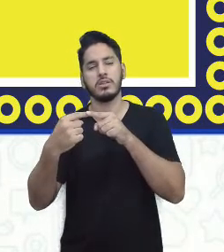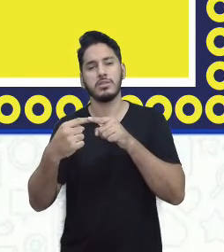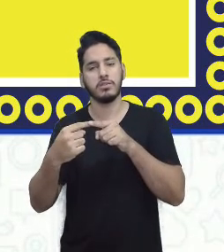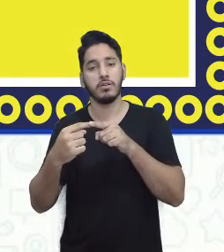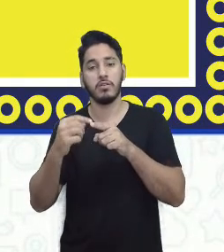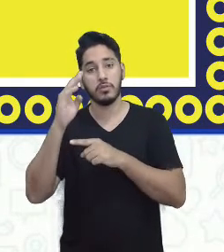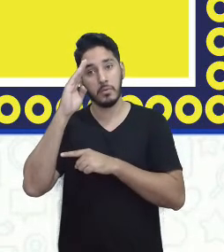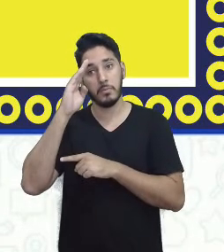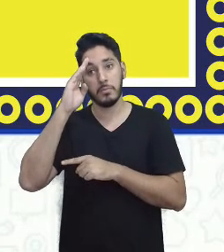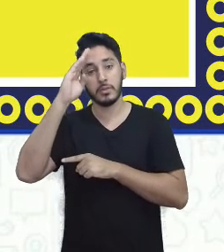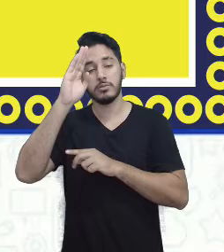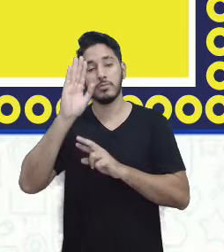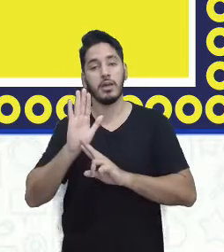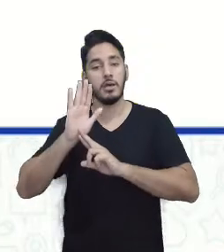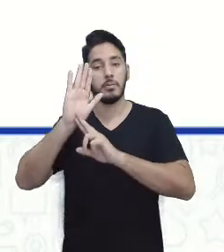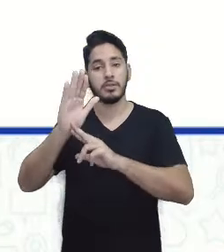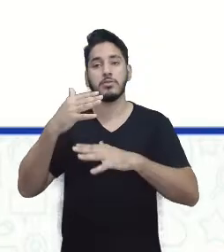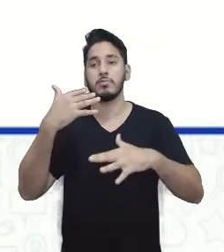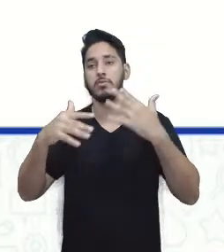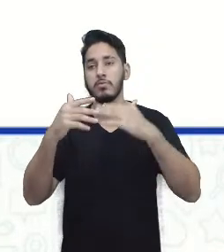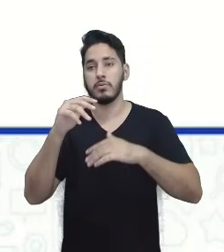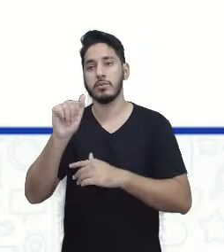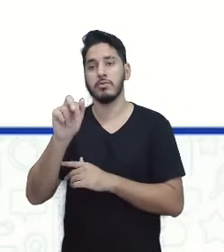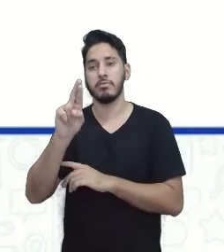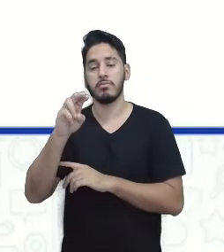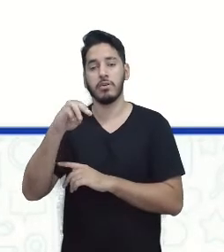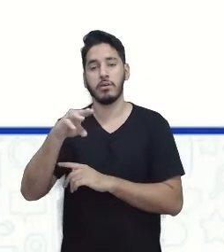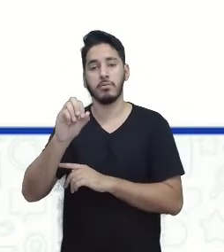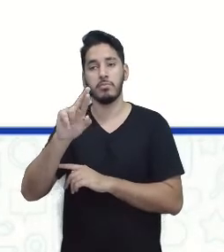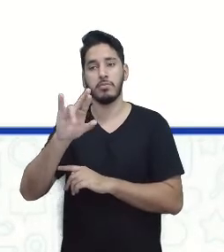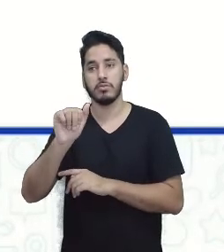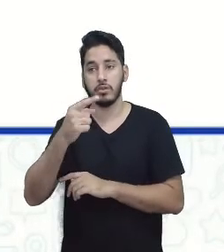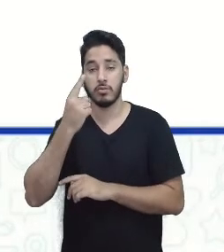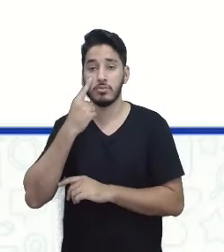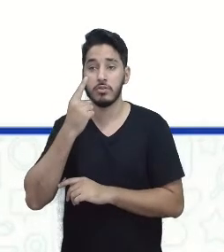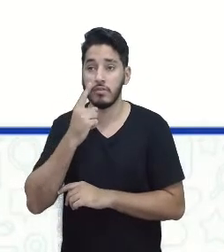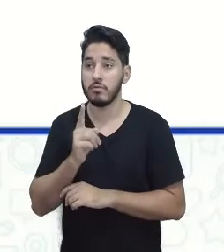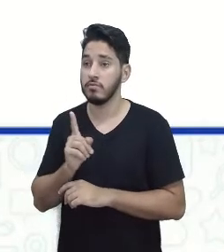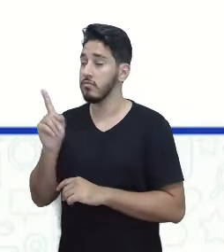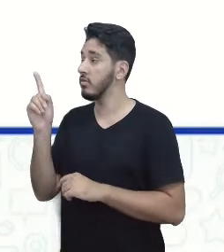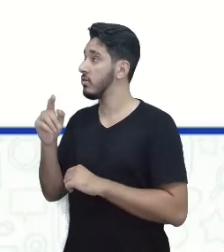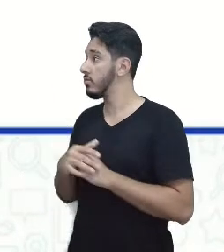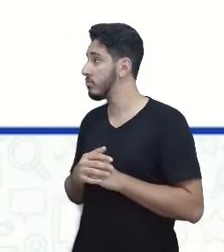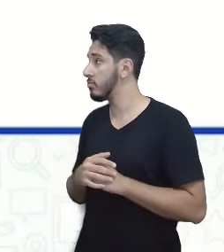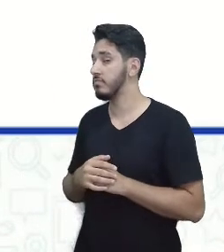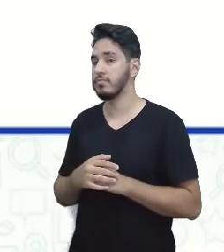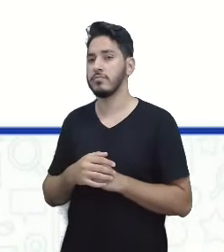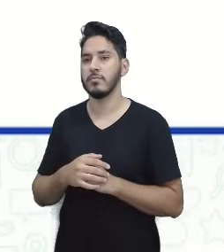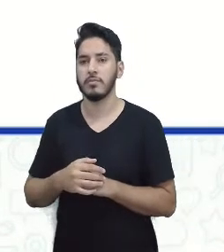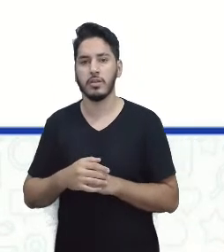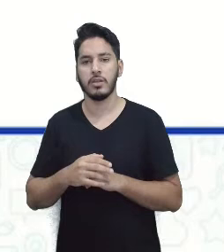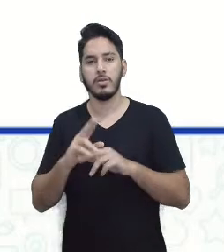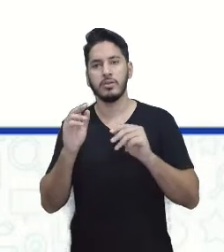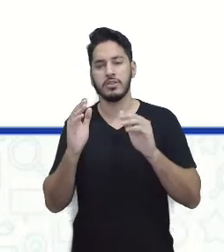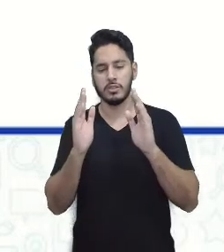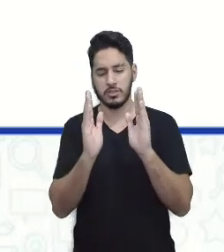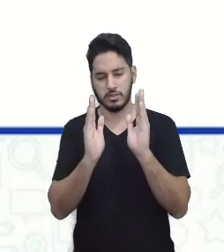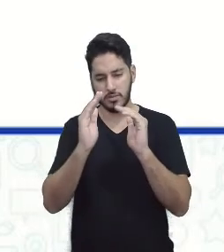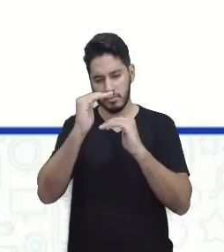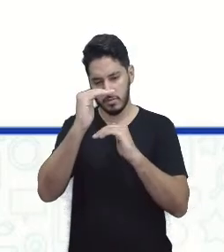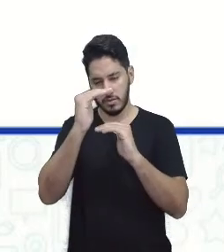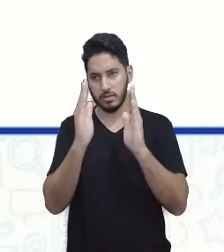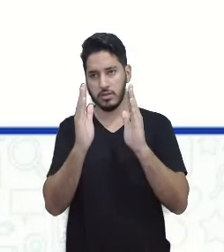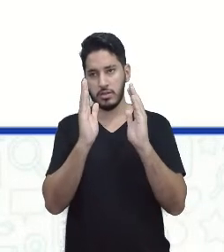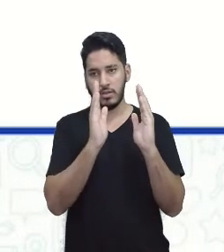dos principais representantes do movimento armorial. Aí vocês estão vendo a A estética que eu falei, a simetria, ó, observem